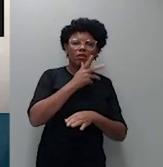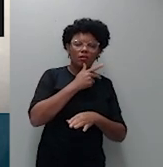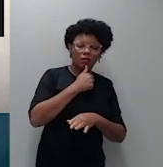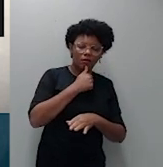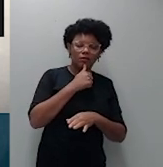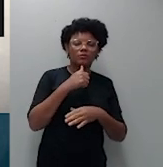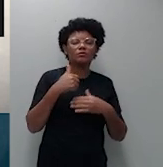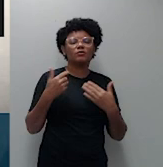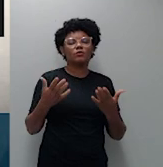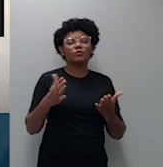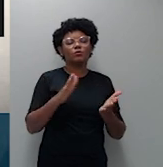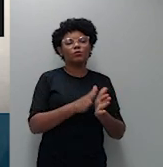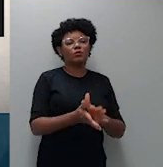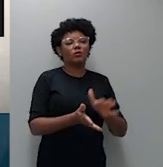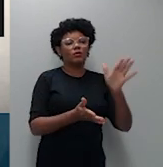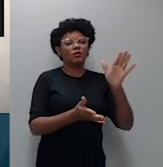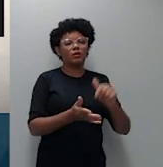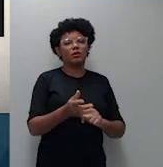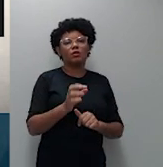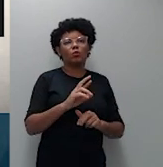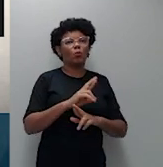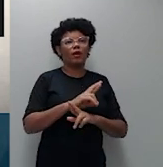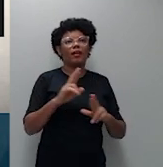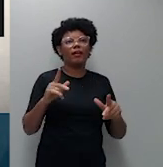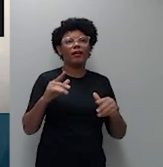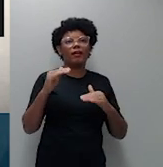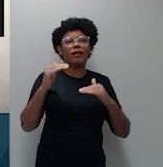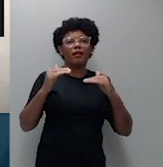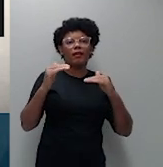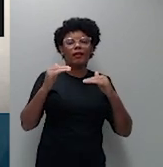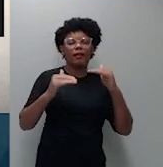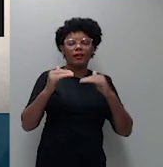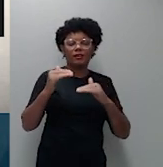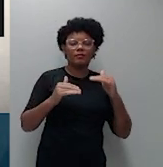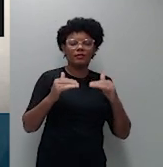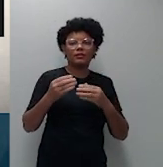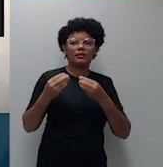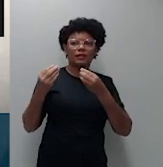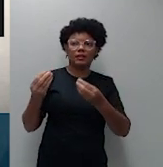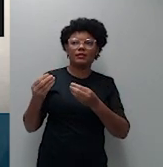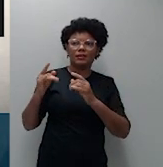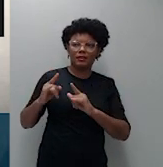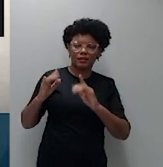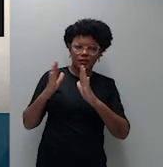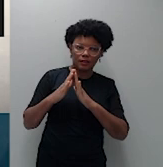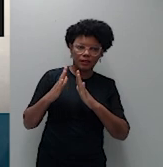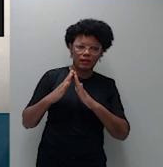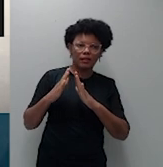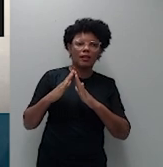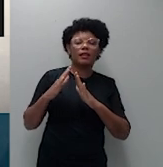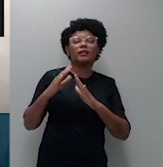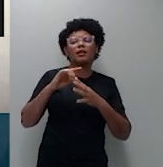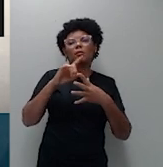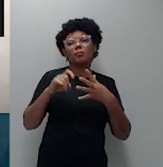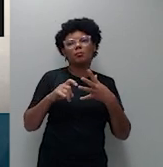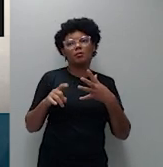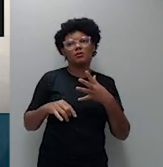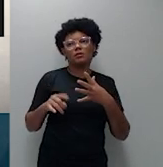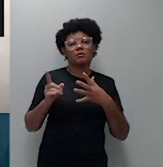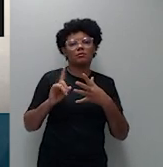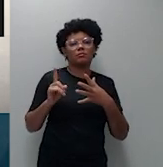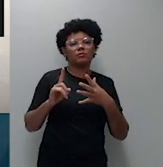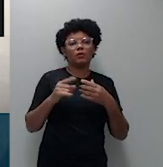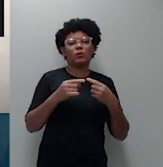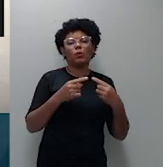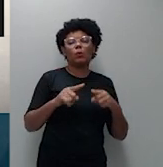não é equivalente a um atraso na entrega de hipótese disciplinada pela lei não foram impugnados a gasolina